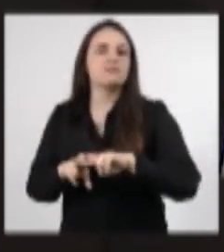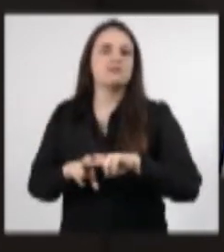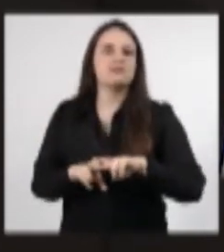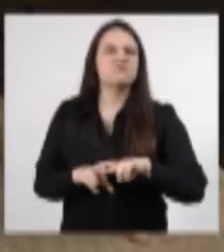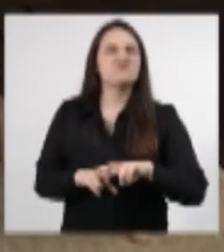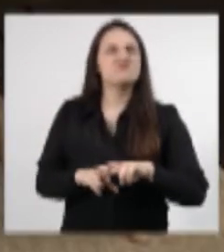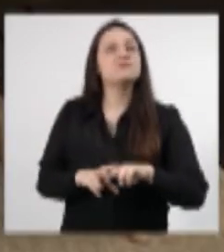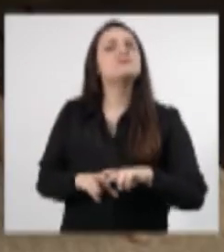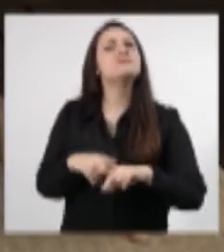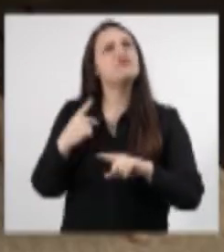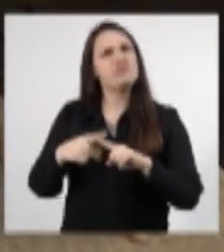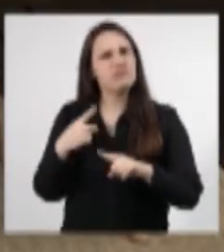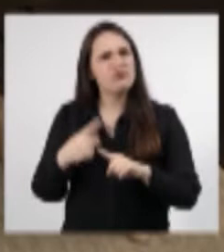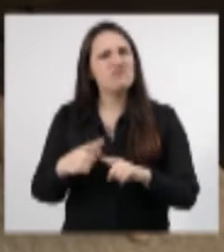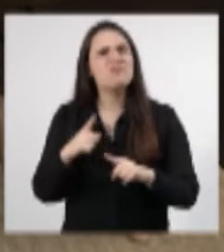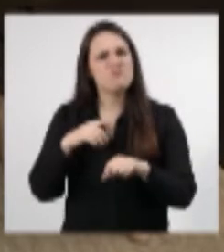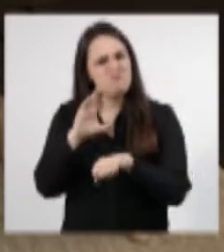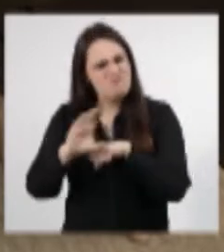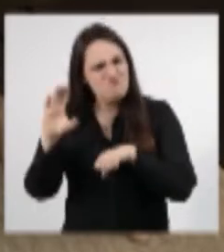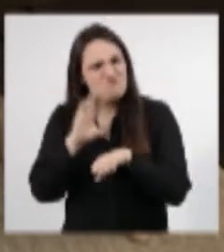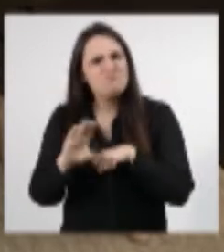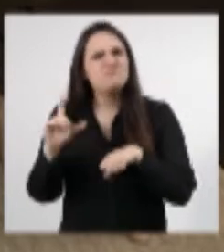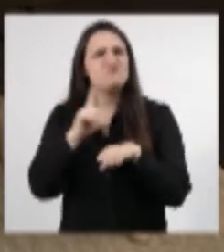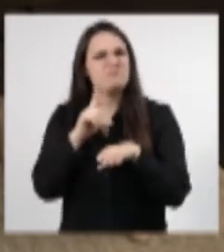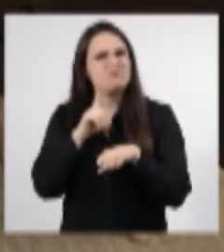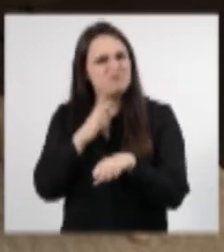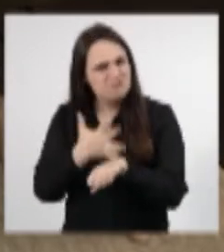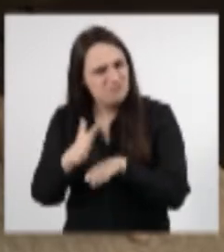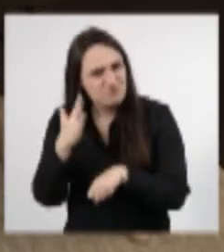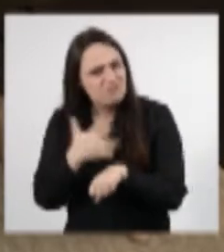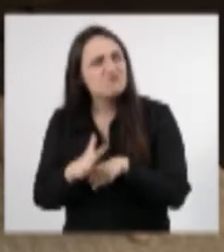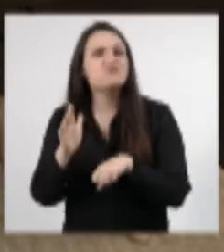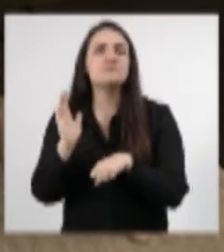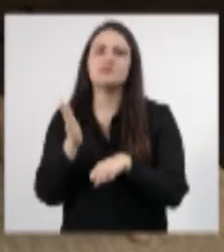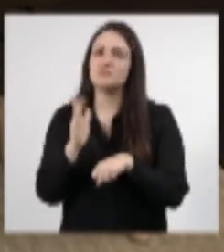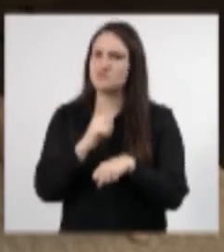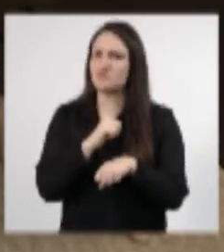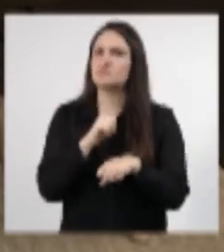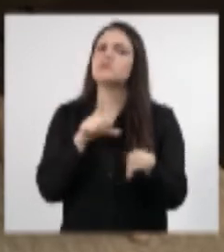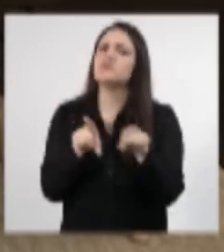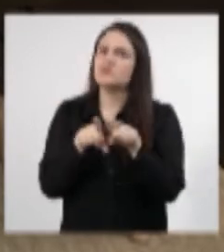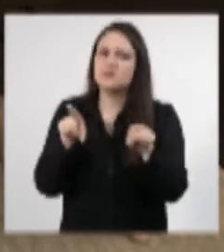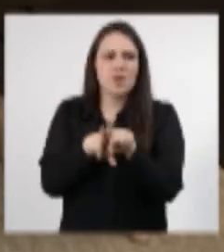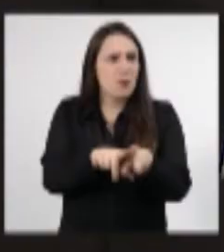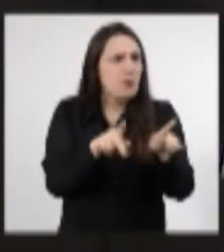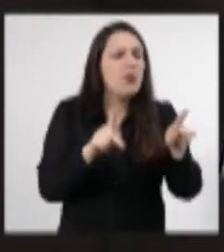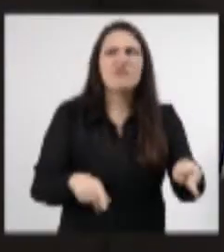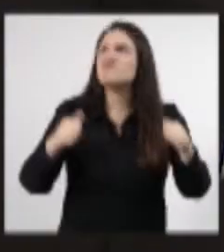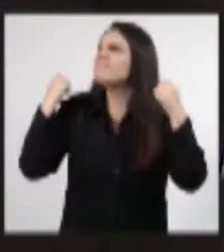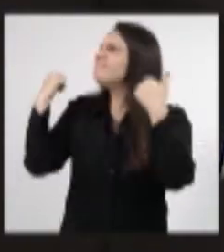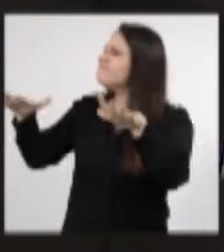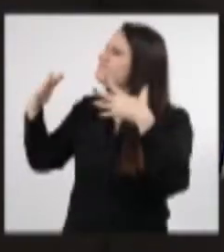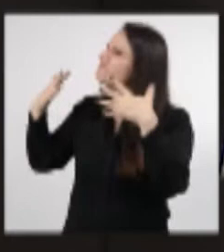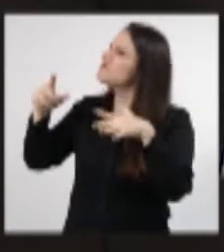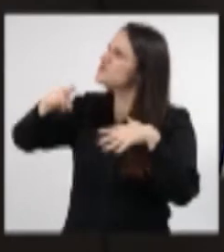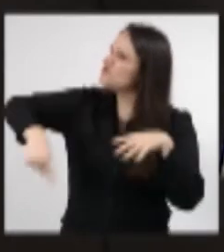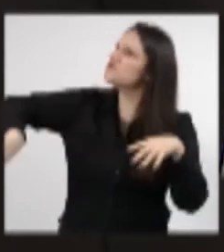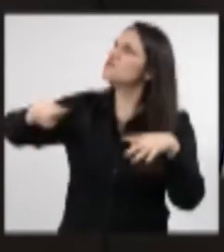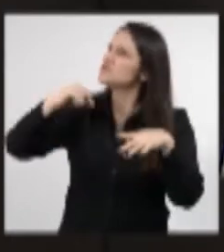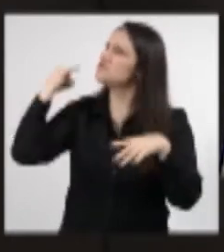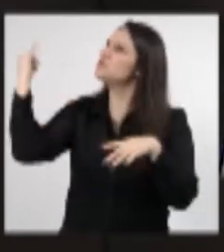sinergia, ele tem a sua motivação, e a motivação vem da questão de investimento. A motivação vem através